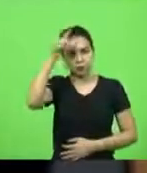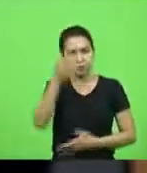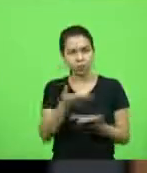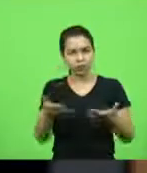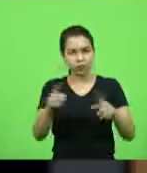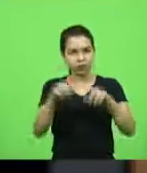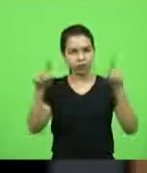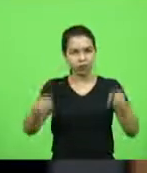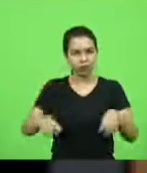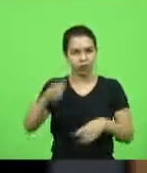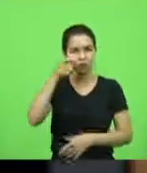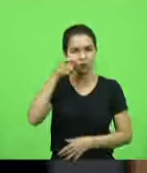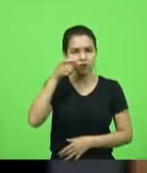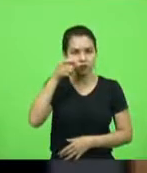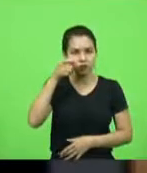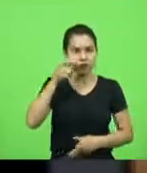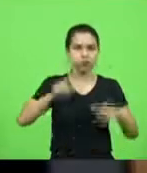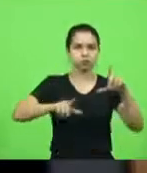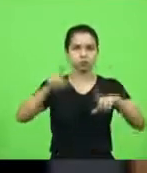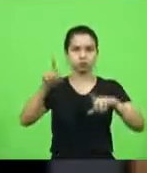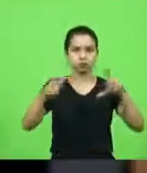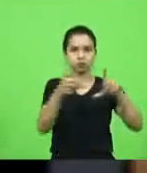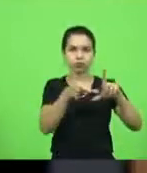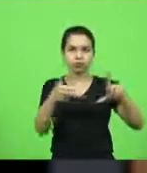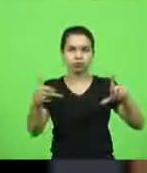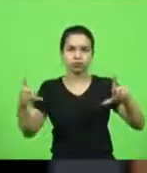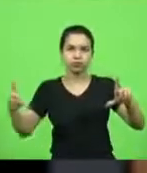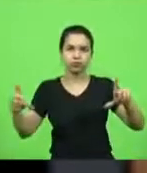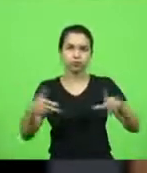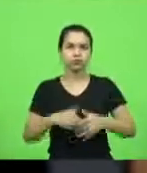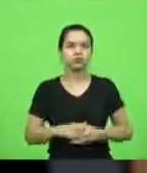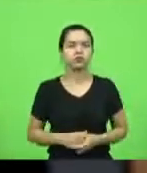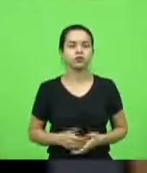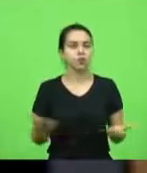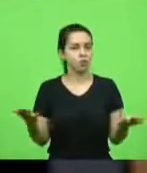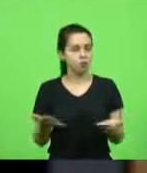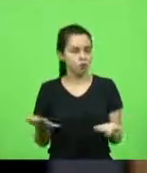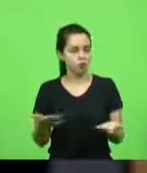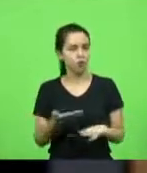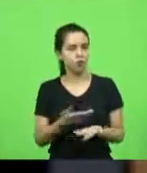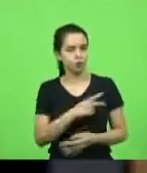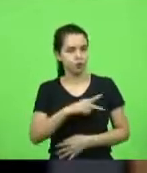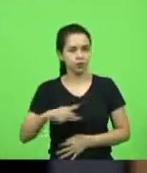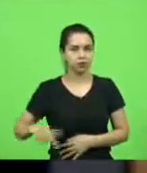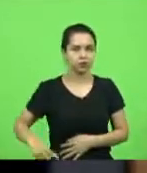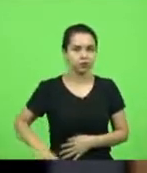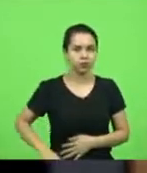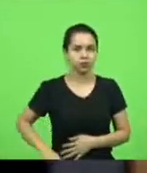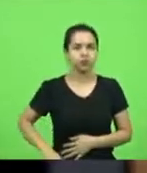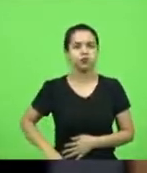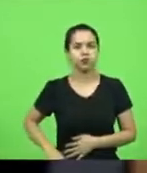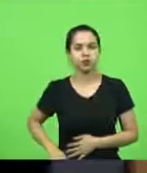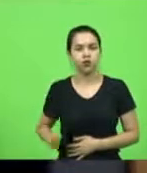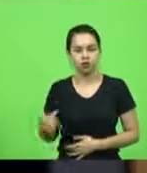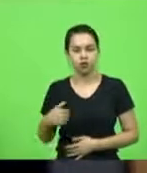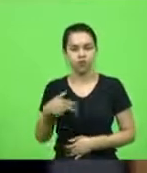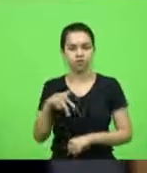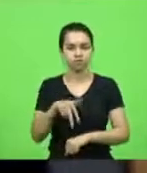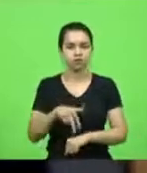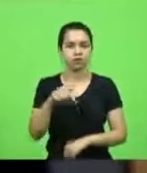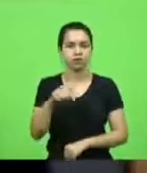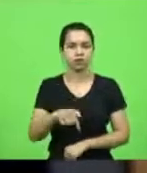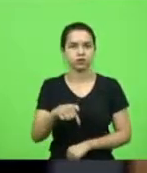servidores que nos assistem nos canais respectivos o seu presidente o que eu venho aqui no